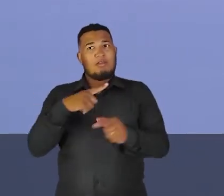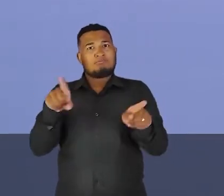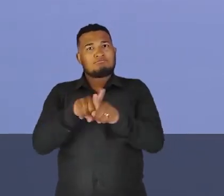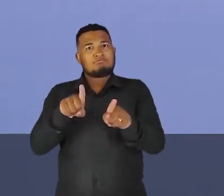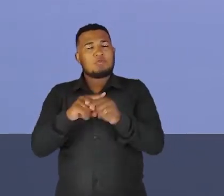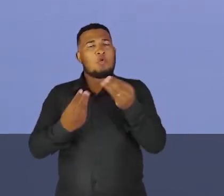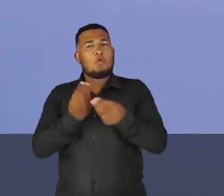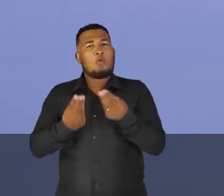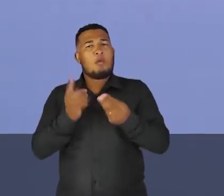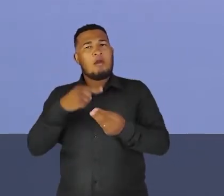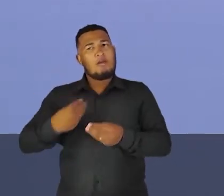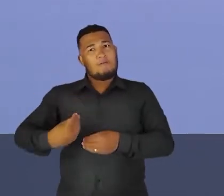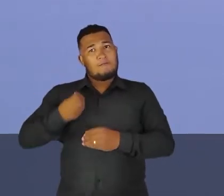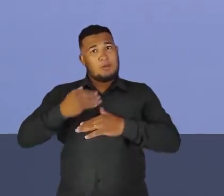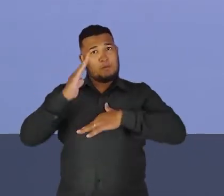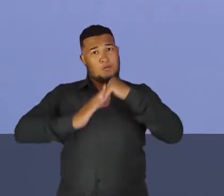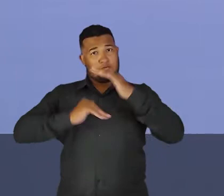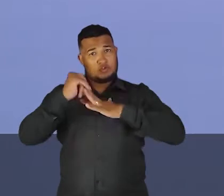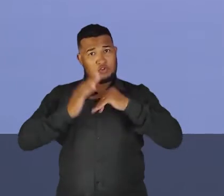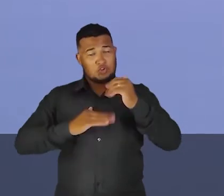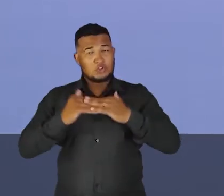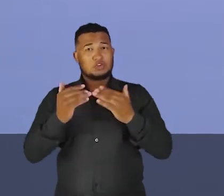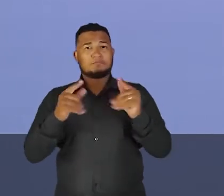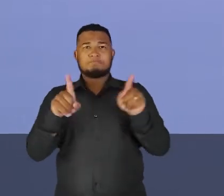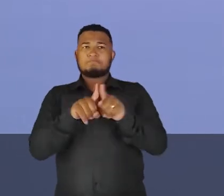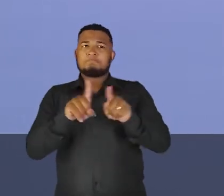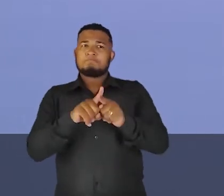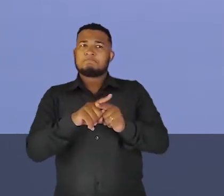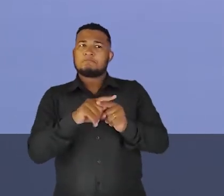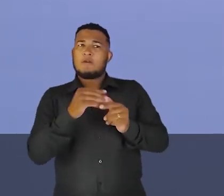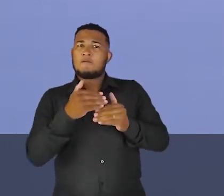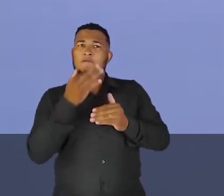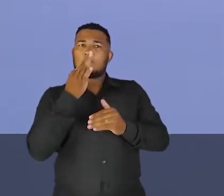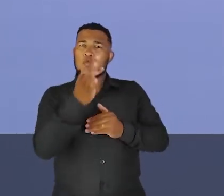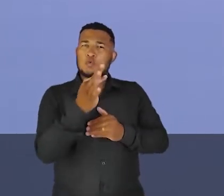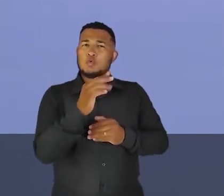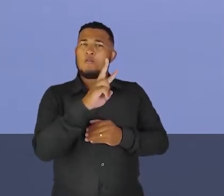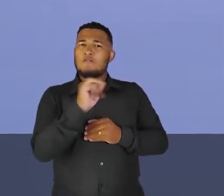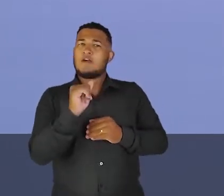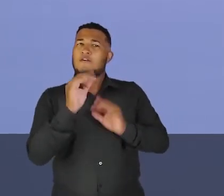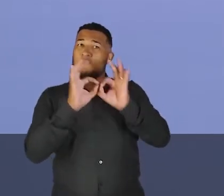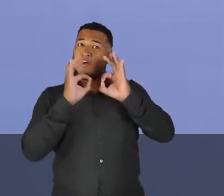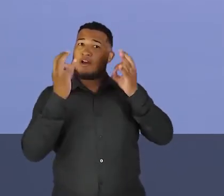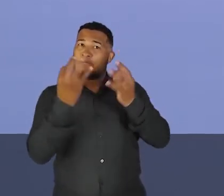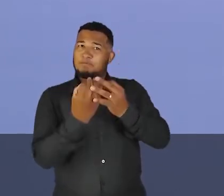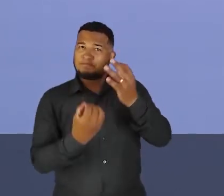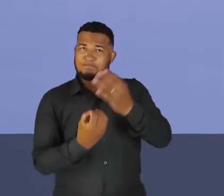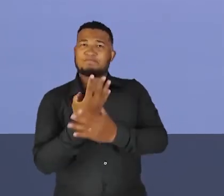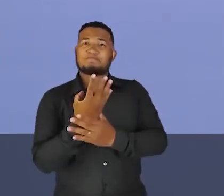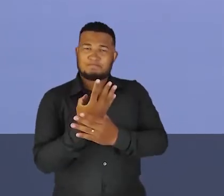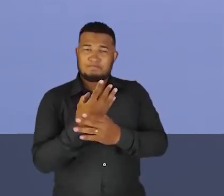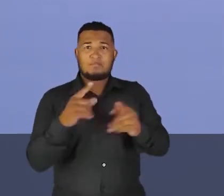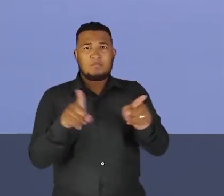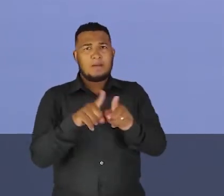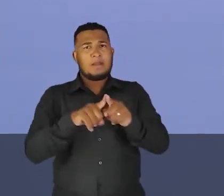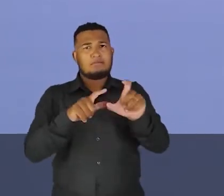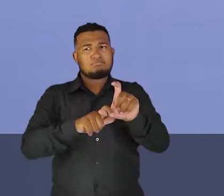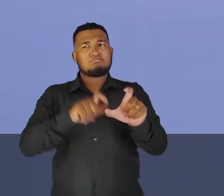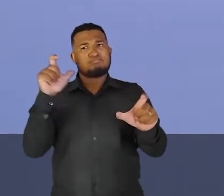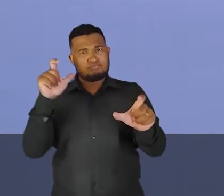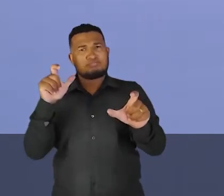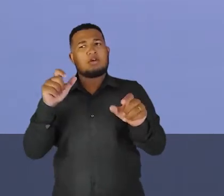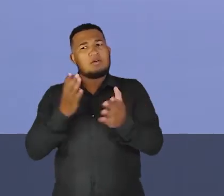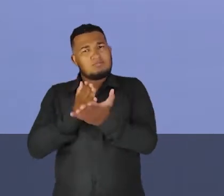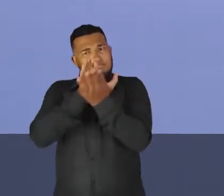vida profissional, eles estão próximos a constituírem família. Uma faixa etária, então, muito dependente economicamente, inclusive da